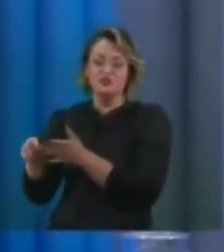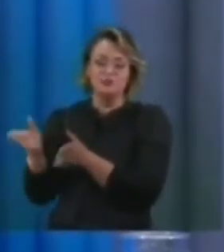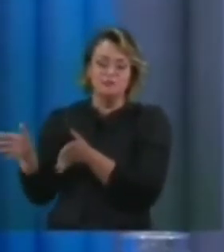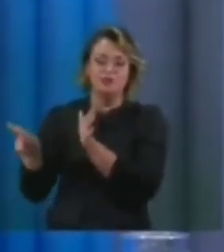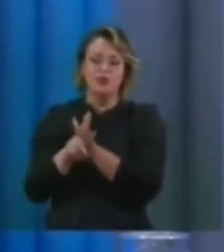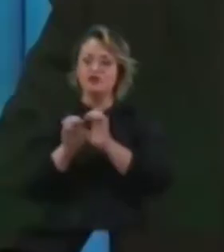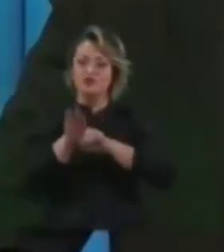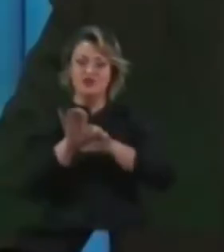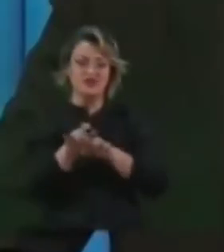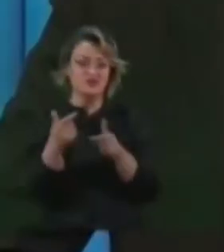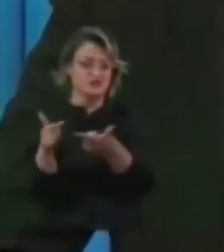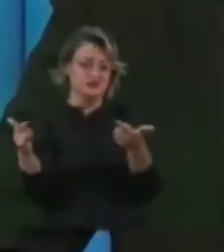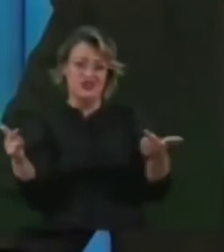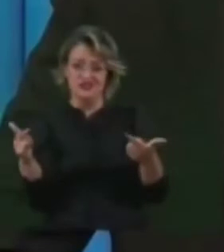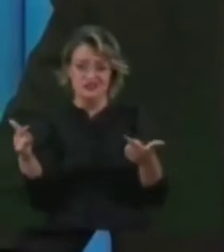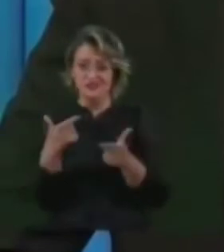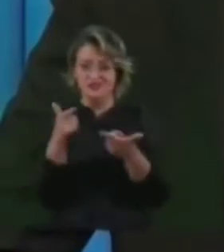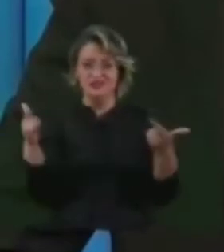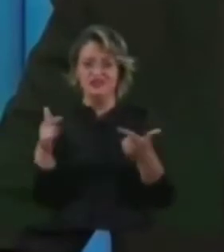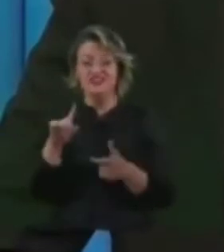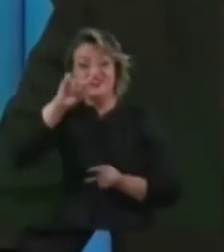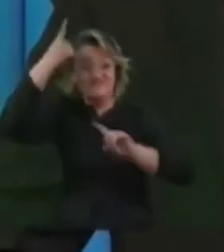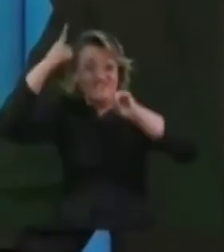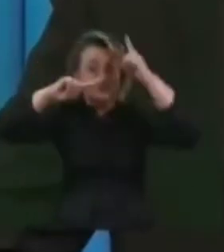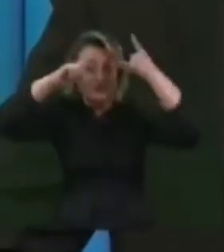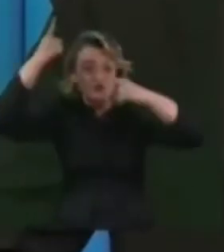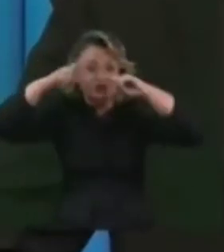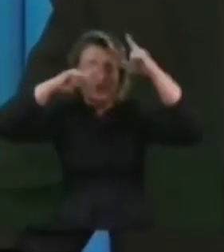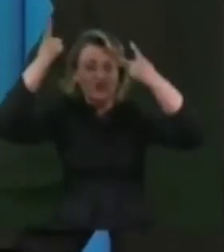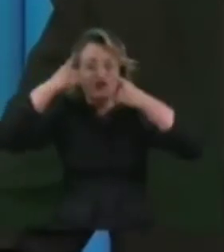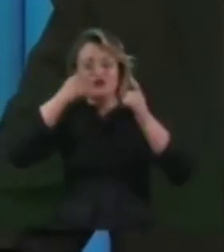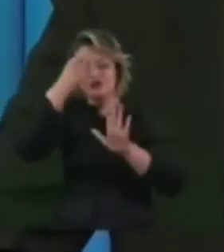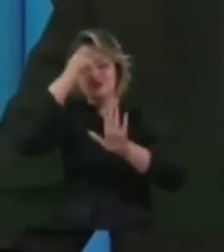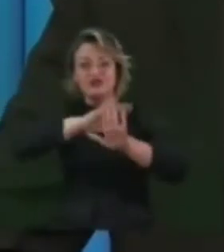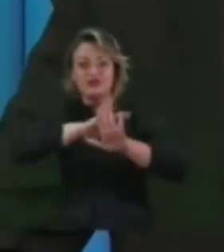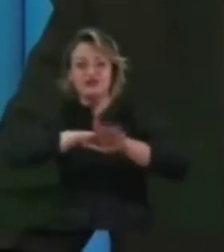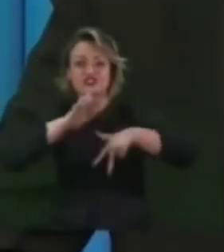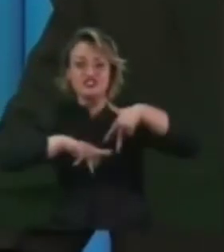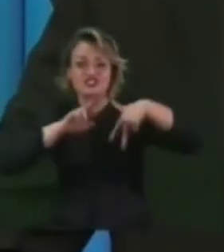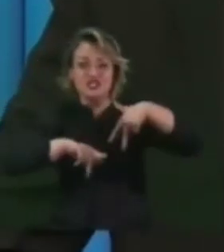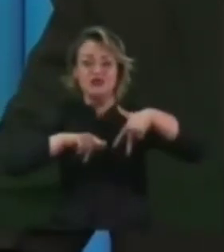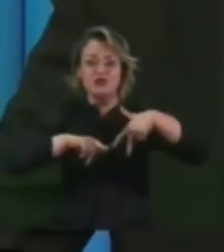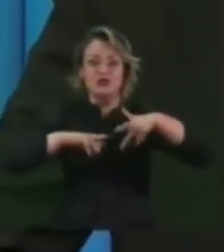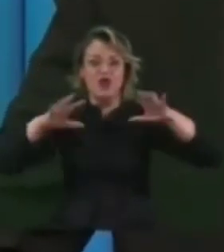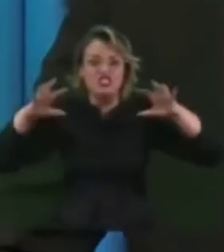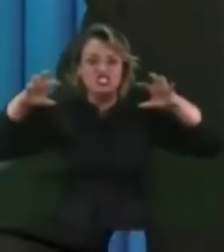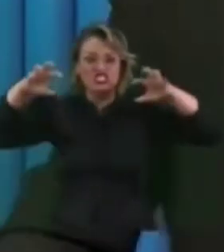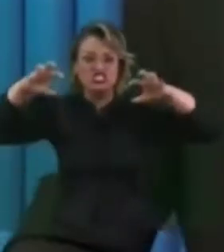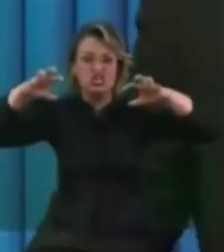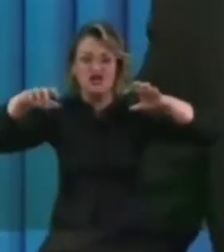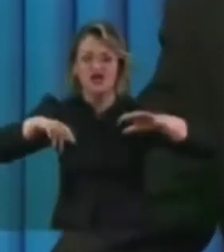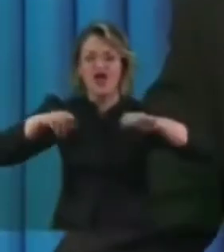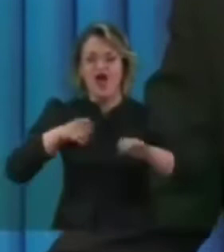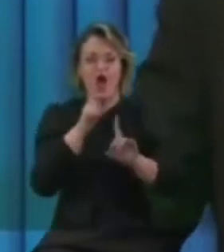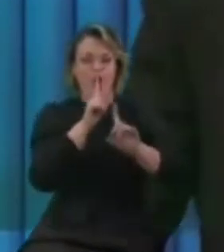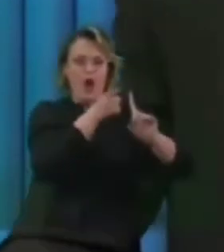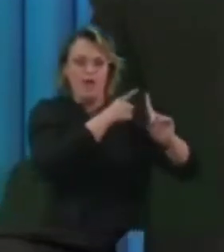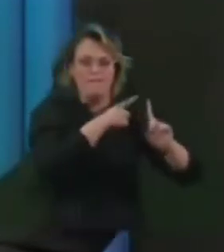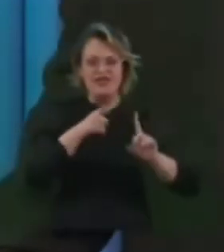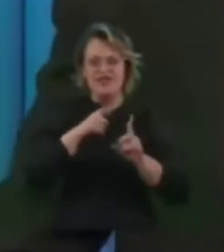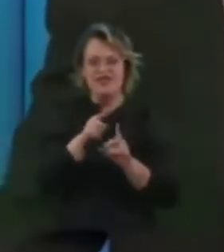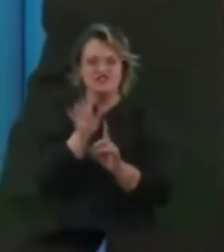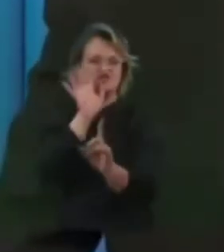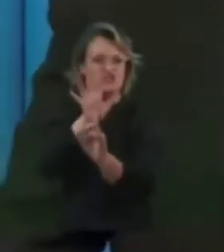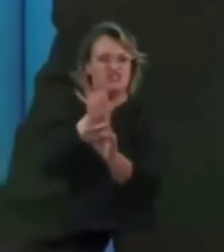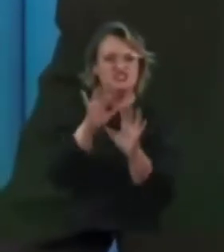educação e isso não consta em lugar. Isso que inventaram, chamado de ideologia de gênero, significa um terror. Significa uma grande ameaça à cabeça